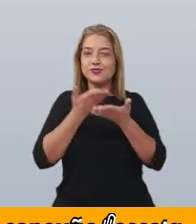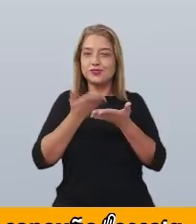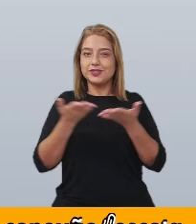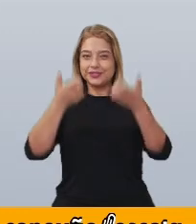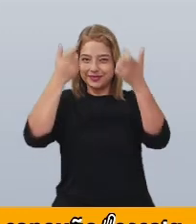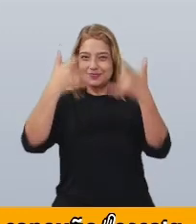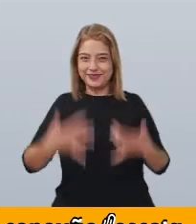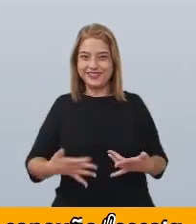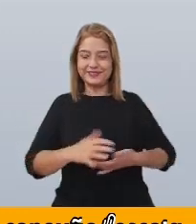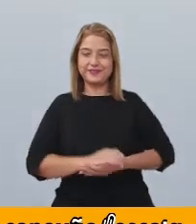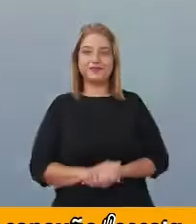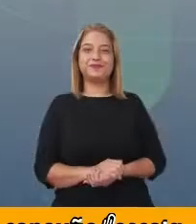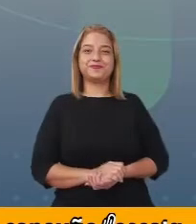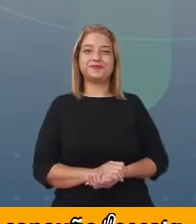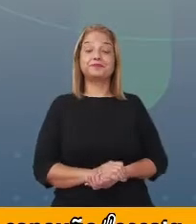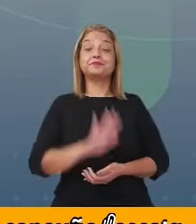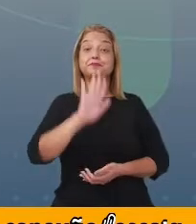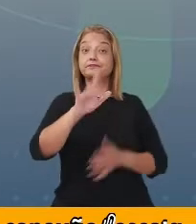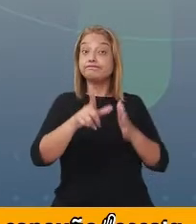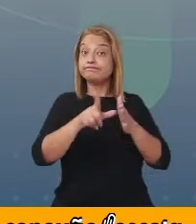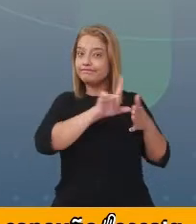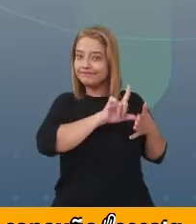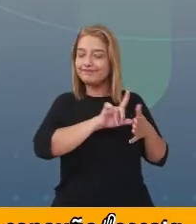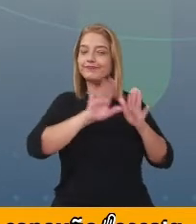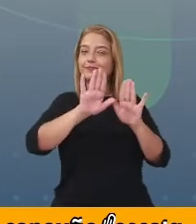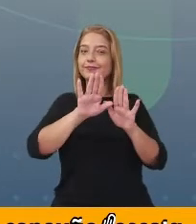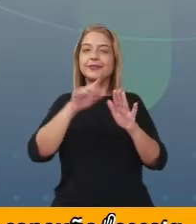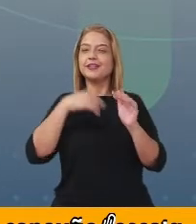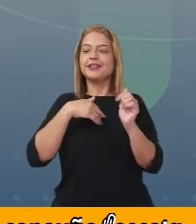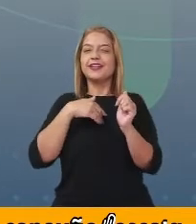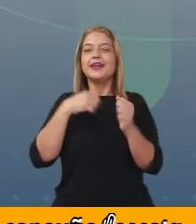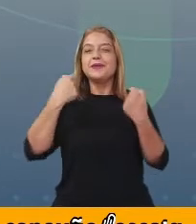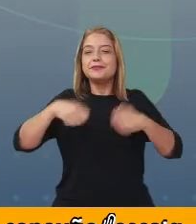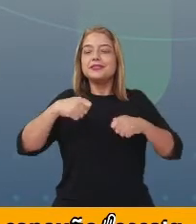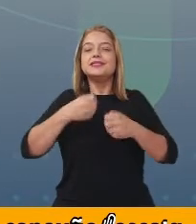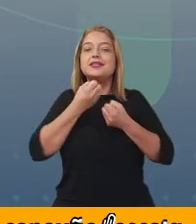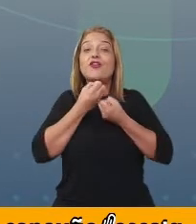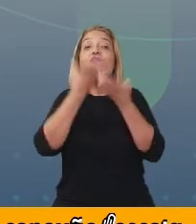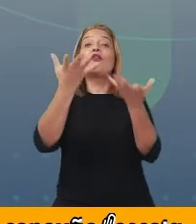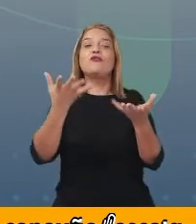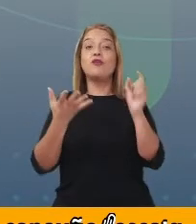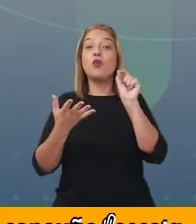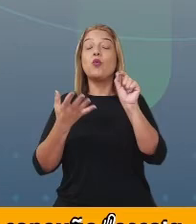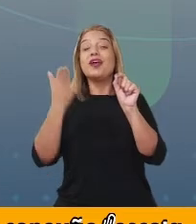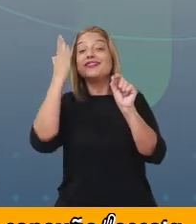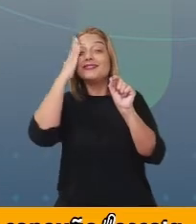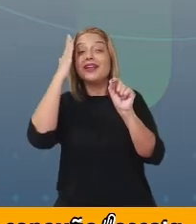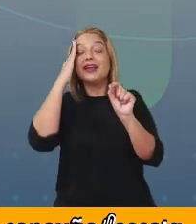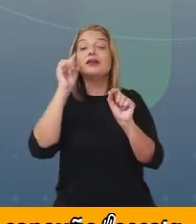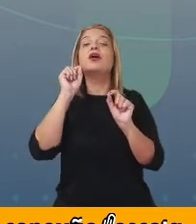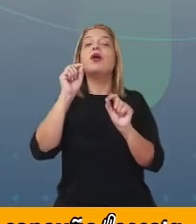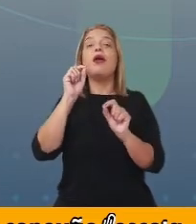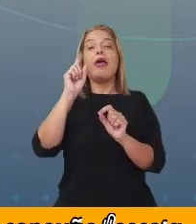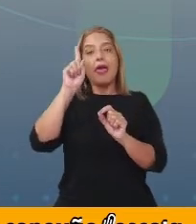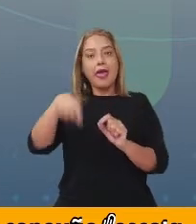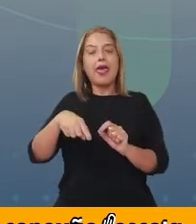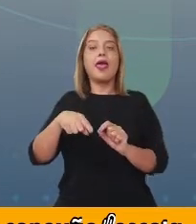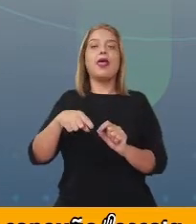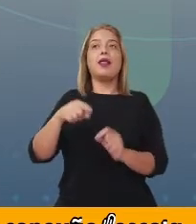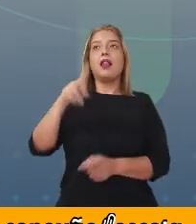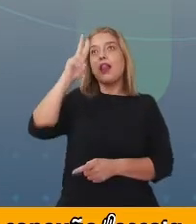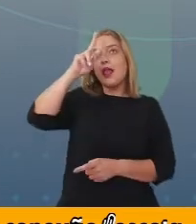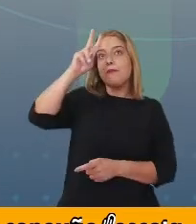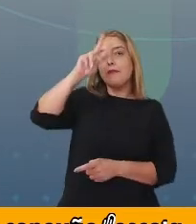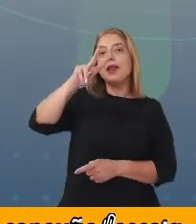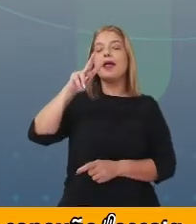hoje. Mas antes de mais nada, chega de mistério e vamos então descobrir ou relembrar o que